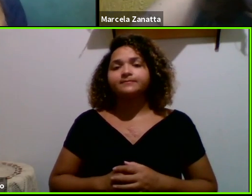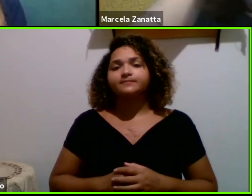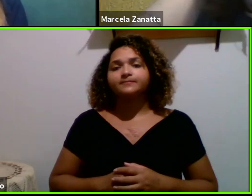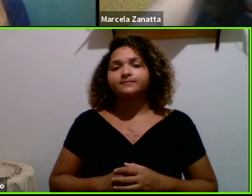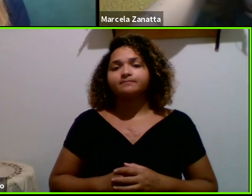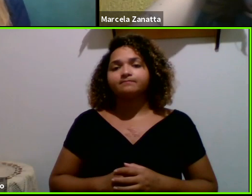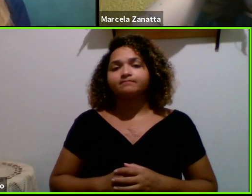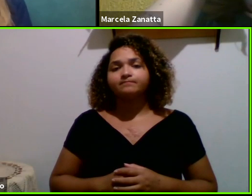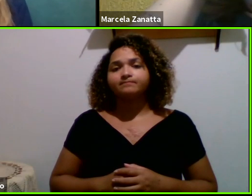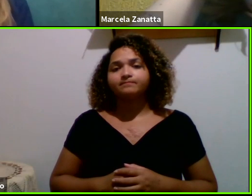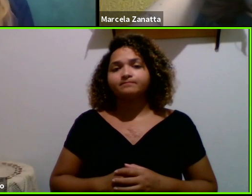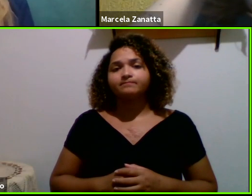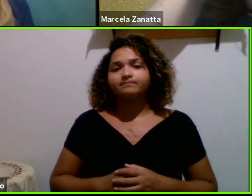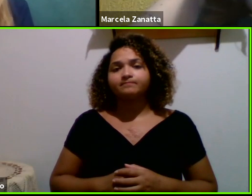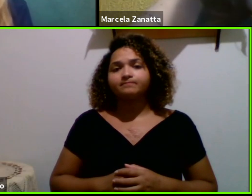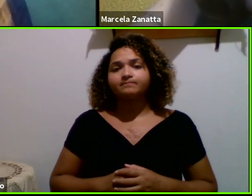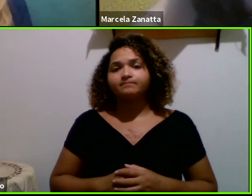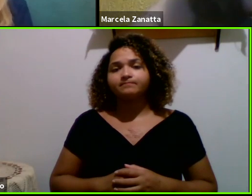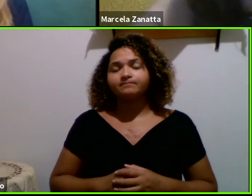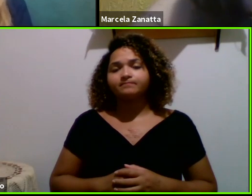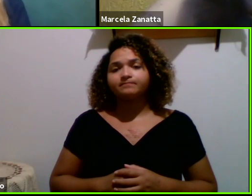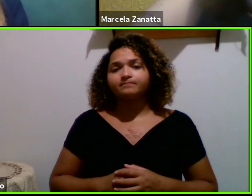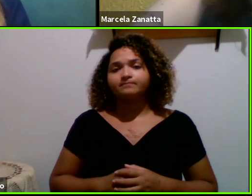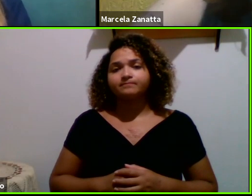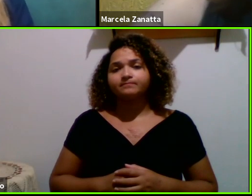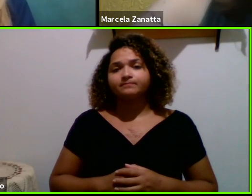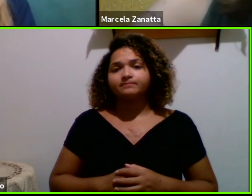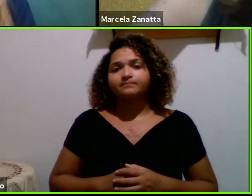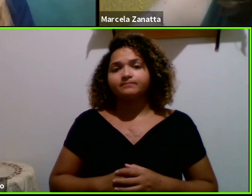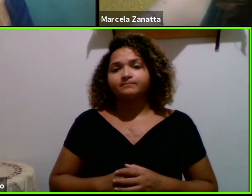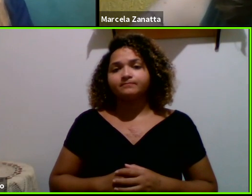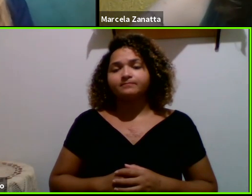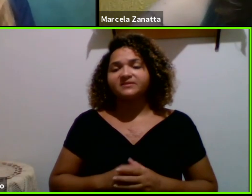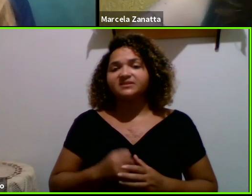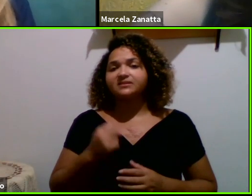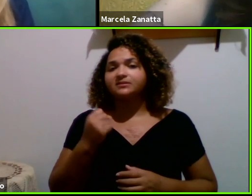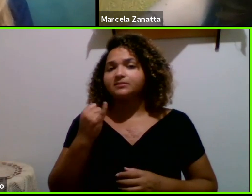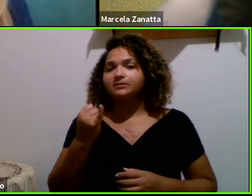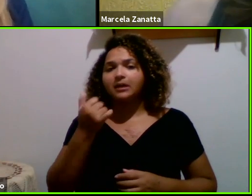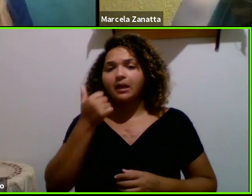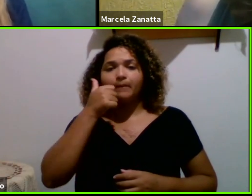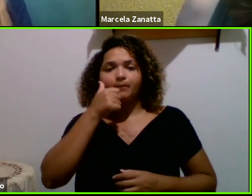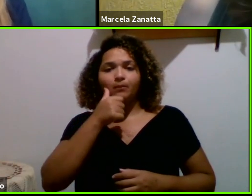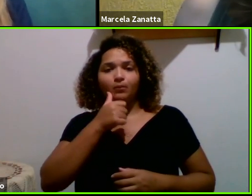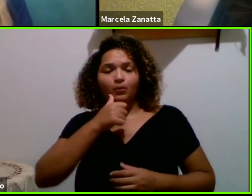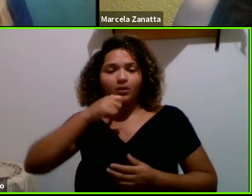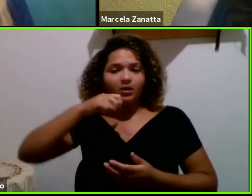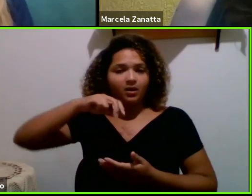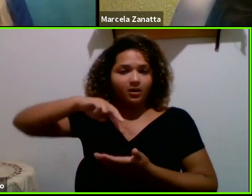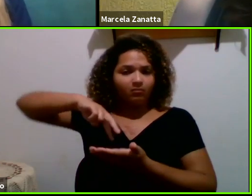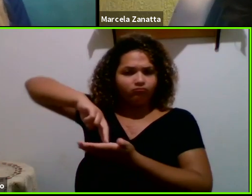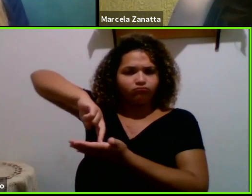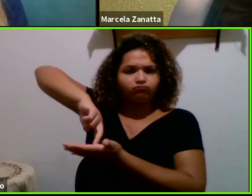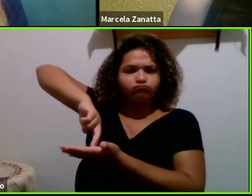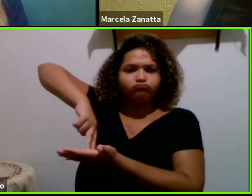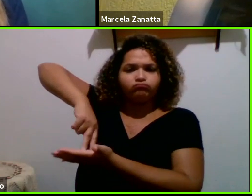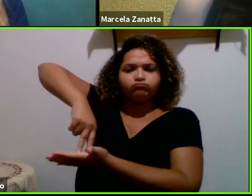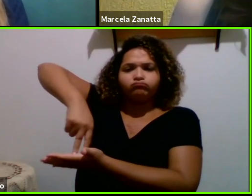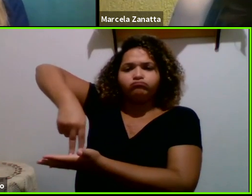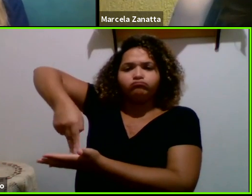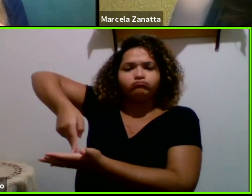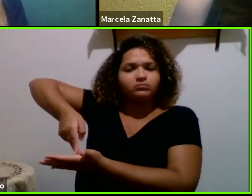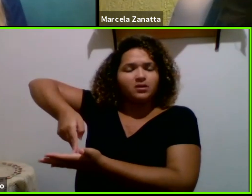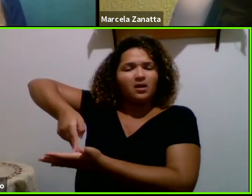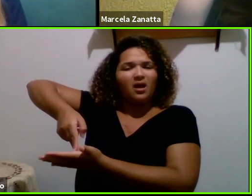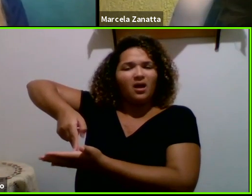determinado lado, se a rotação da pelve auxilia na rotação do feto, mas